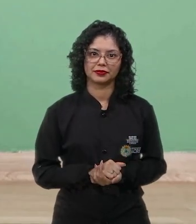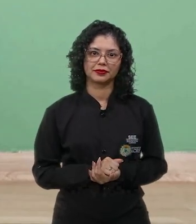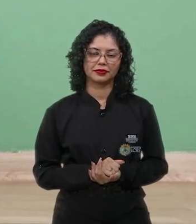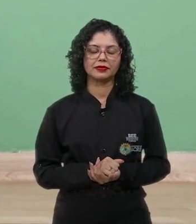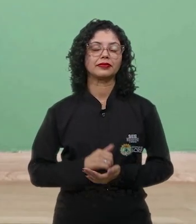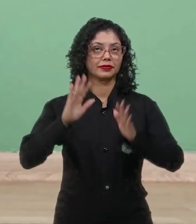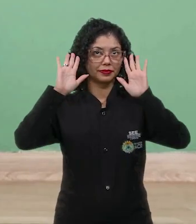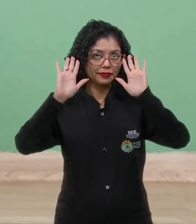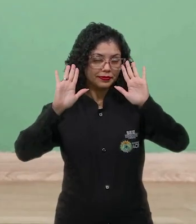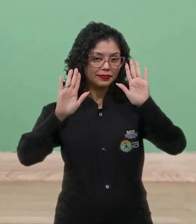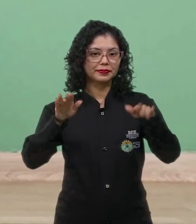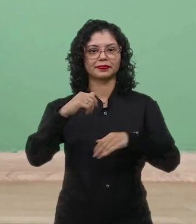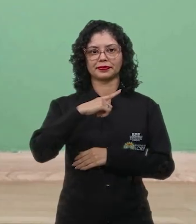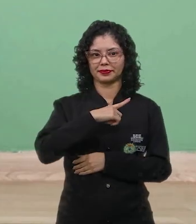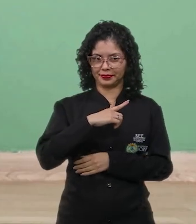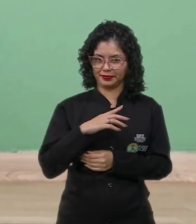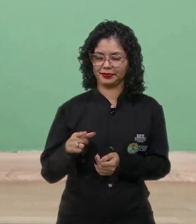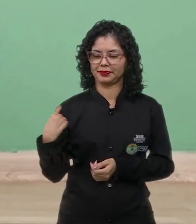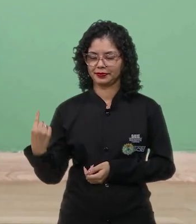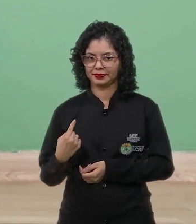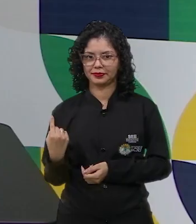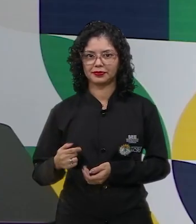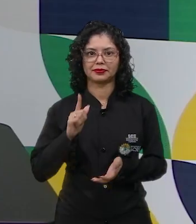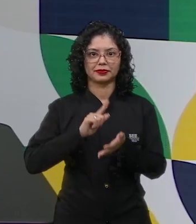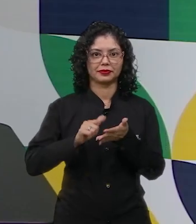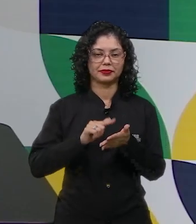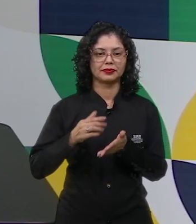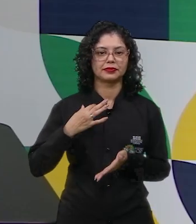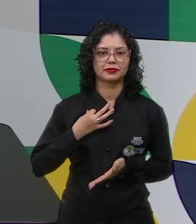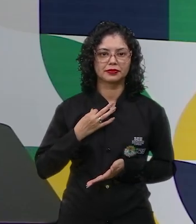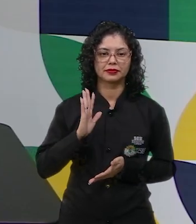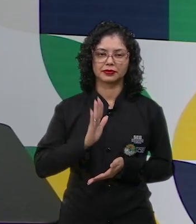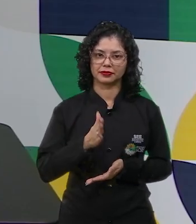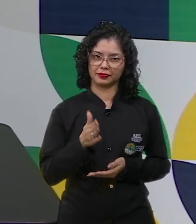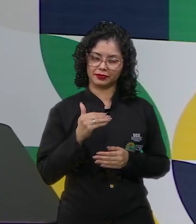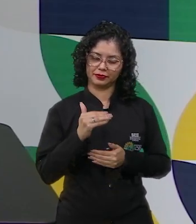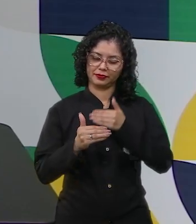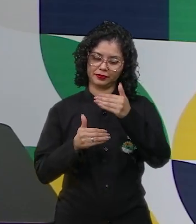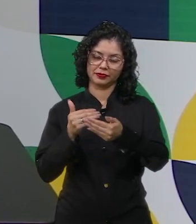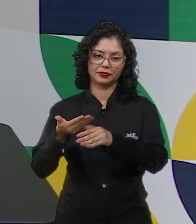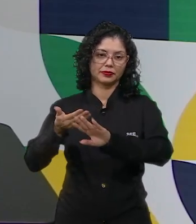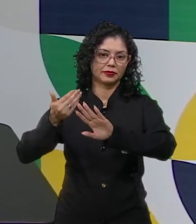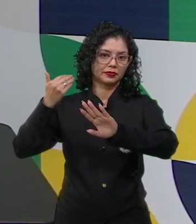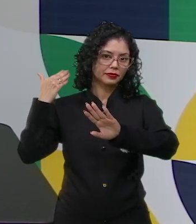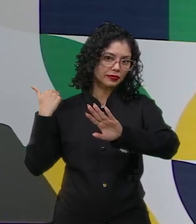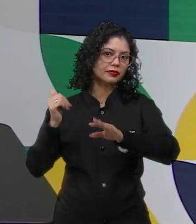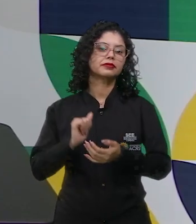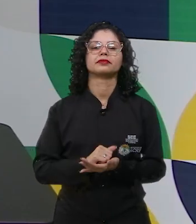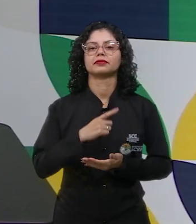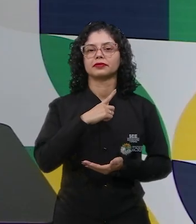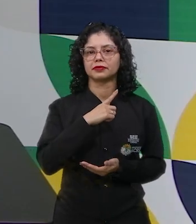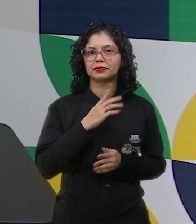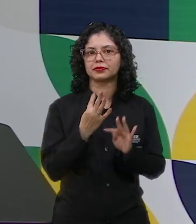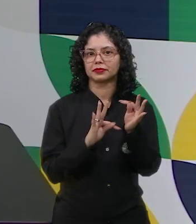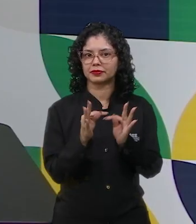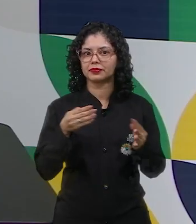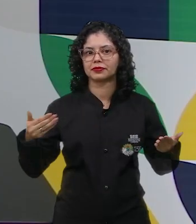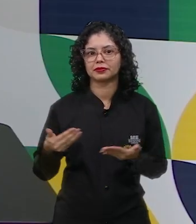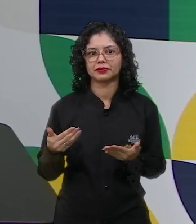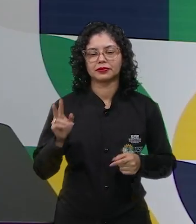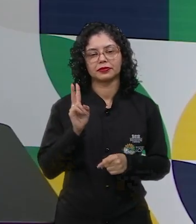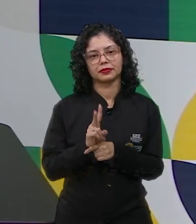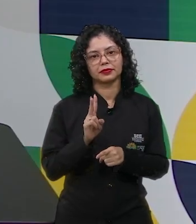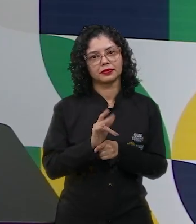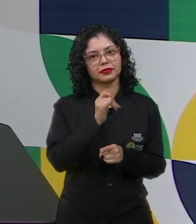E graças a Deus ali pela máquina de lavar roupa, gente. Eu já venho de uma fase que, graças a Deus, a gente tem essa tecnologia que nos ajuda.